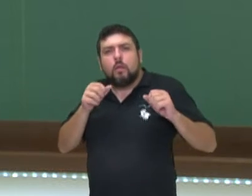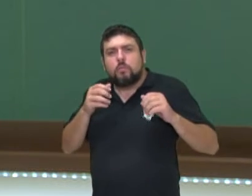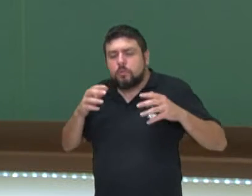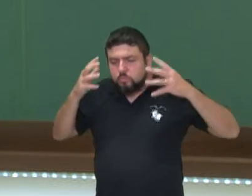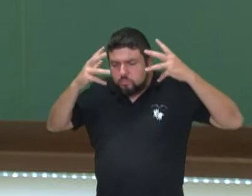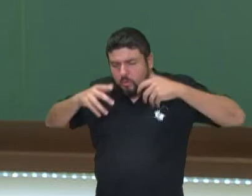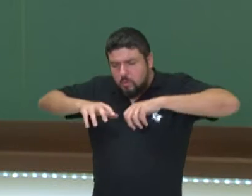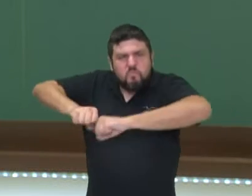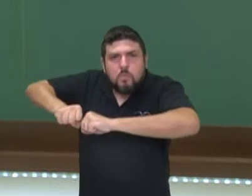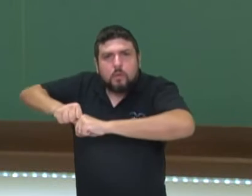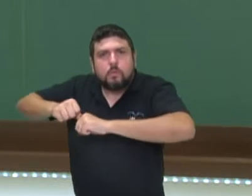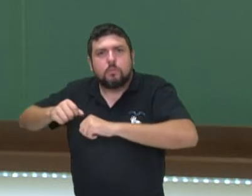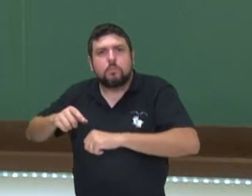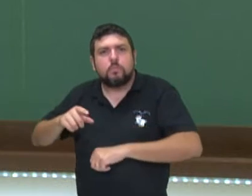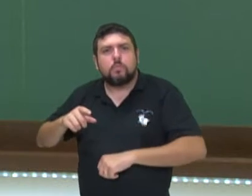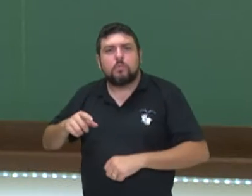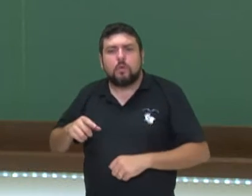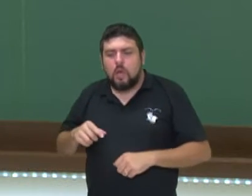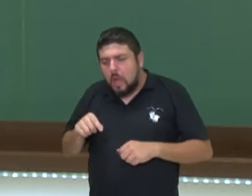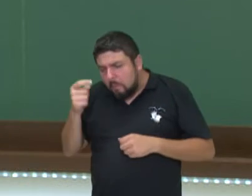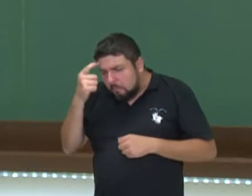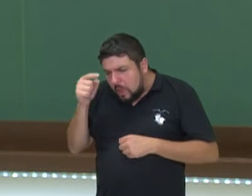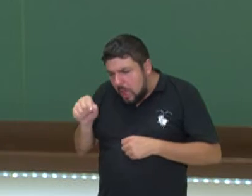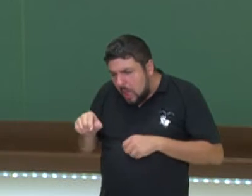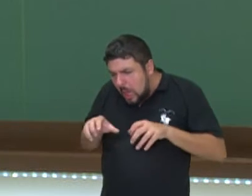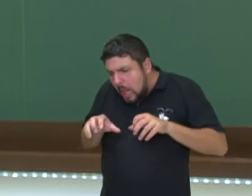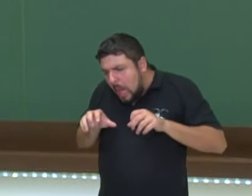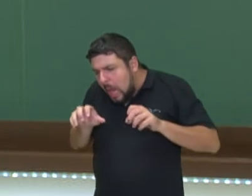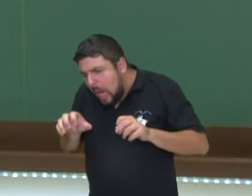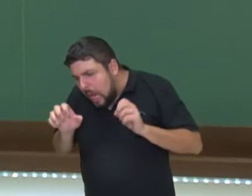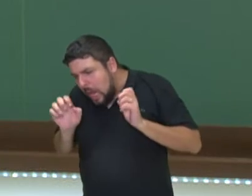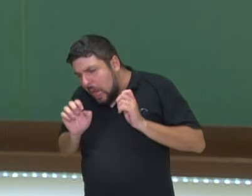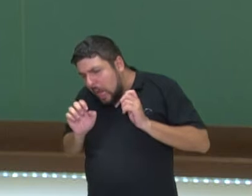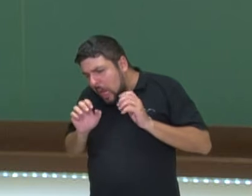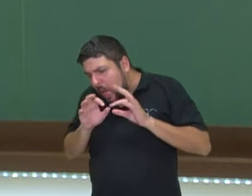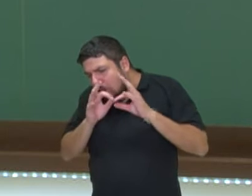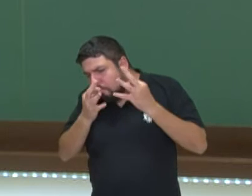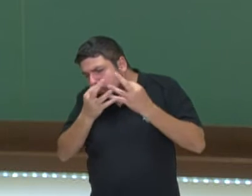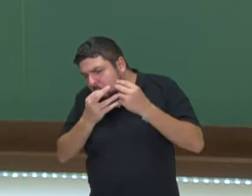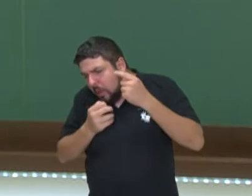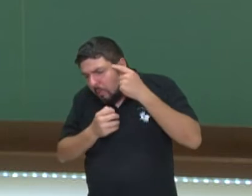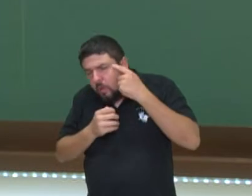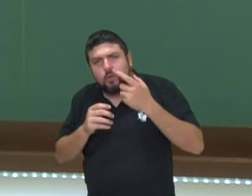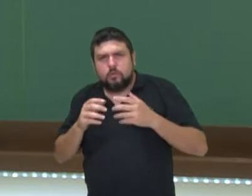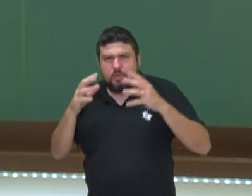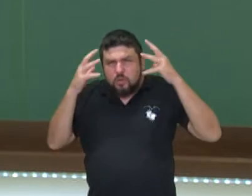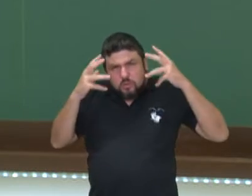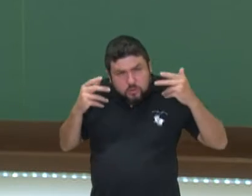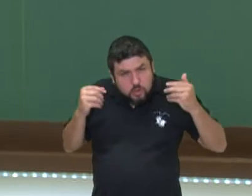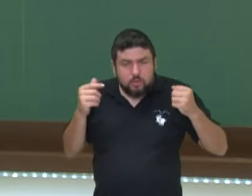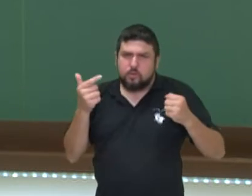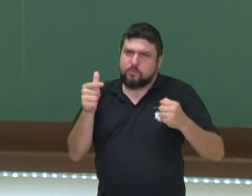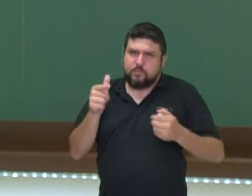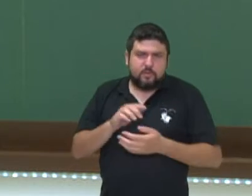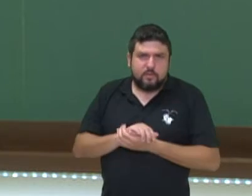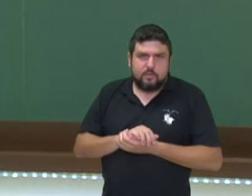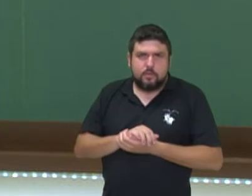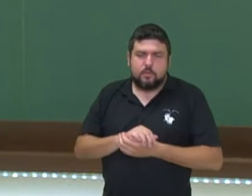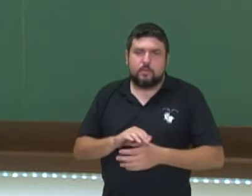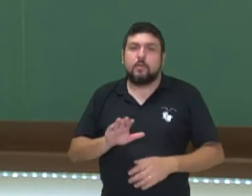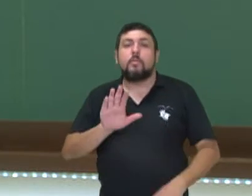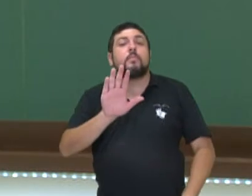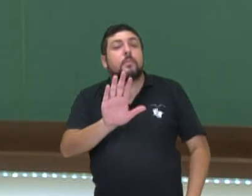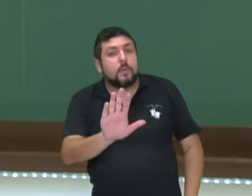ruim, é incorreto, que a família dessa criança vai sofrer. Ele age simplesmente por instintos. Nós, pelo